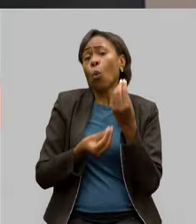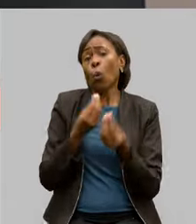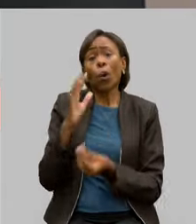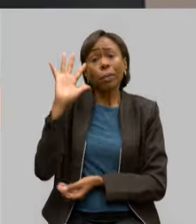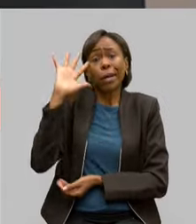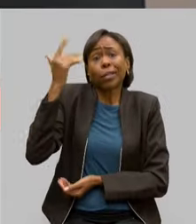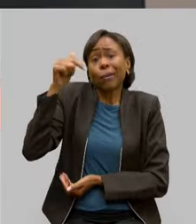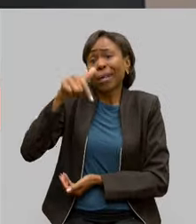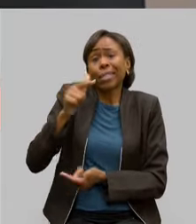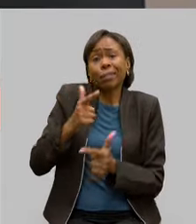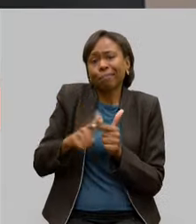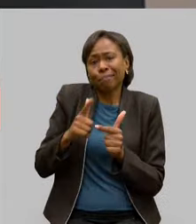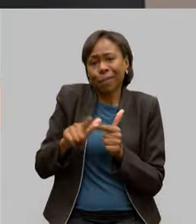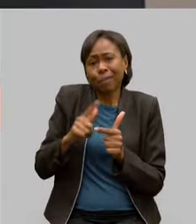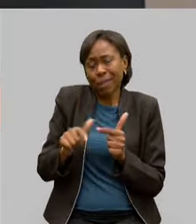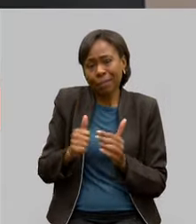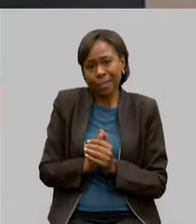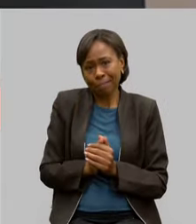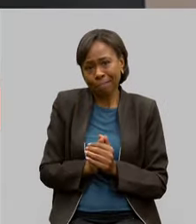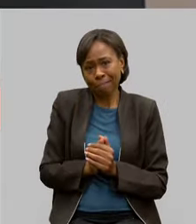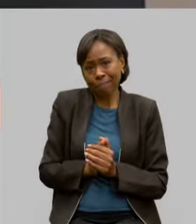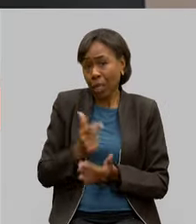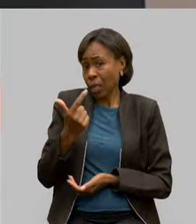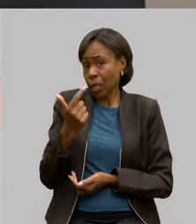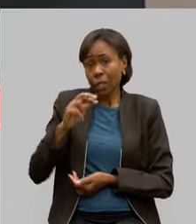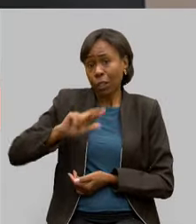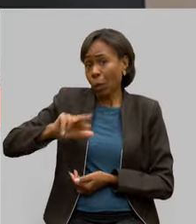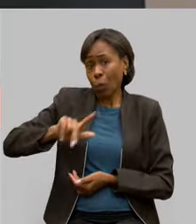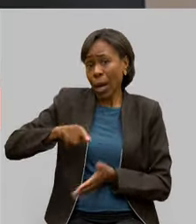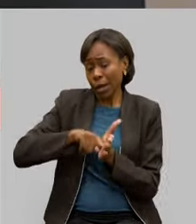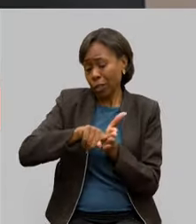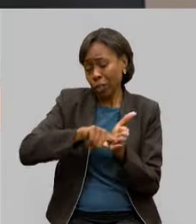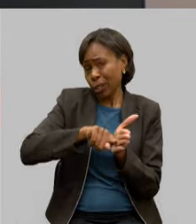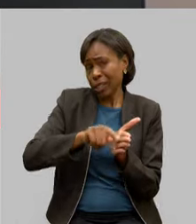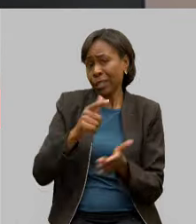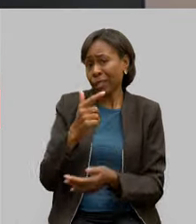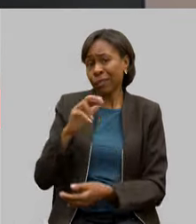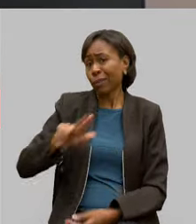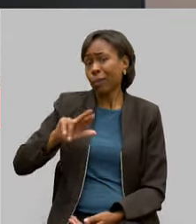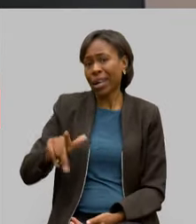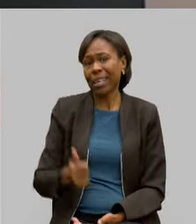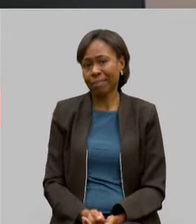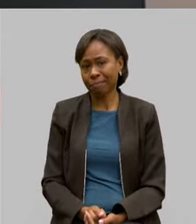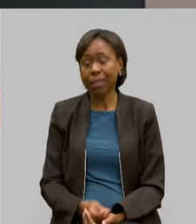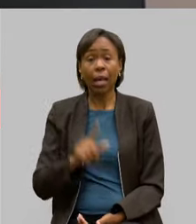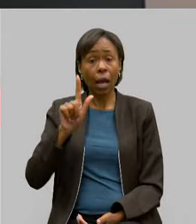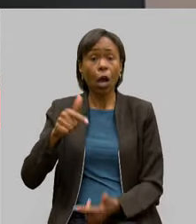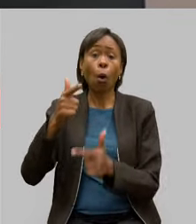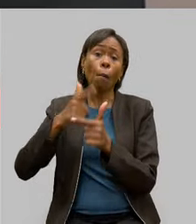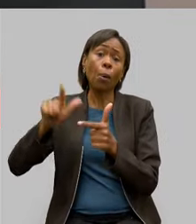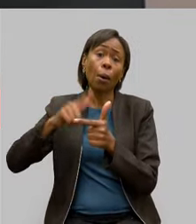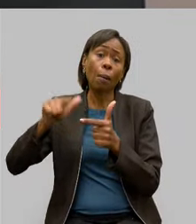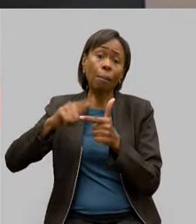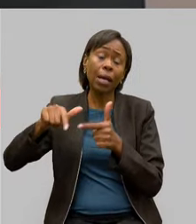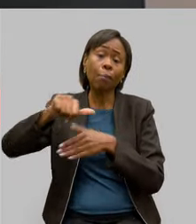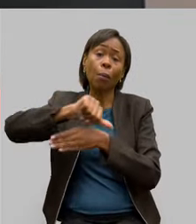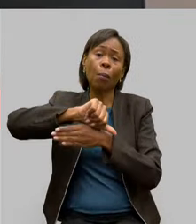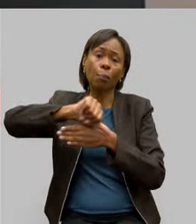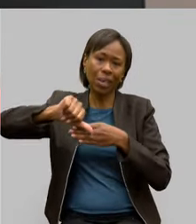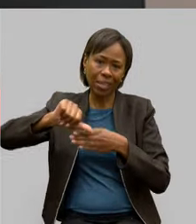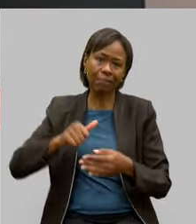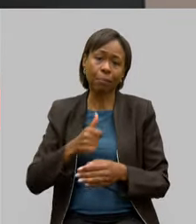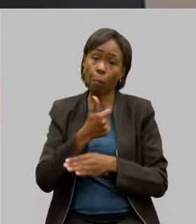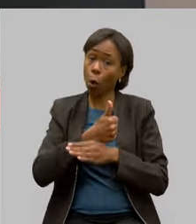problema que não é científico entendeu é um problema moral como que a gente vai resolver